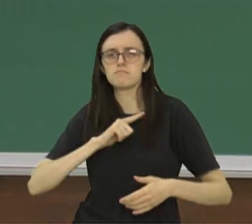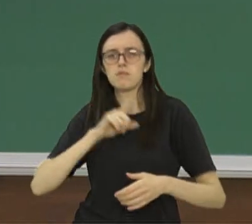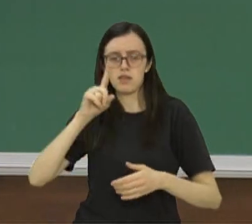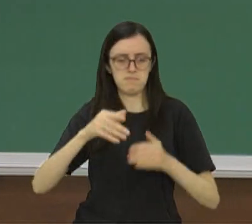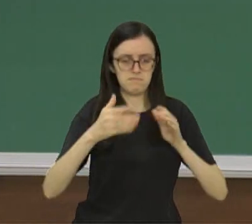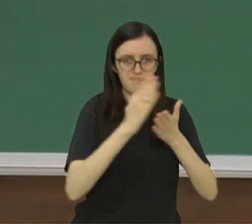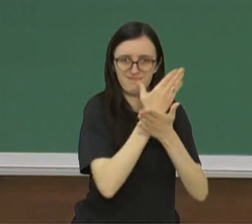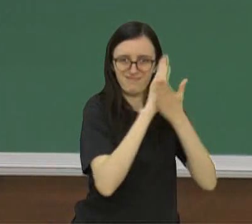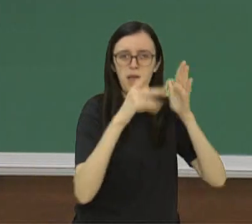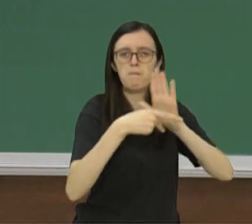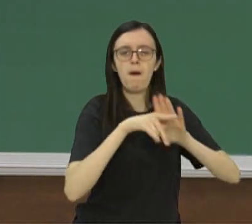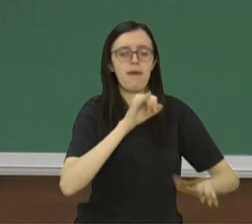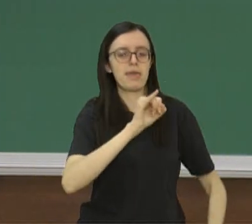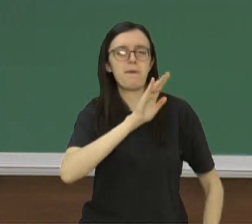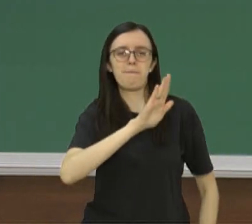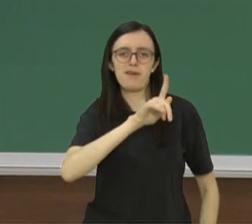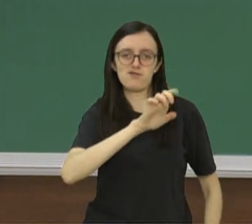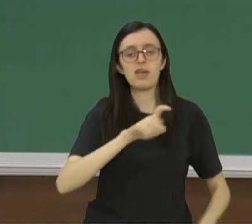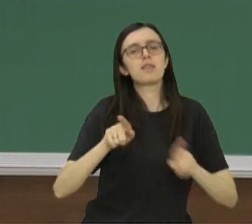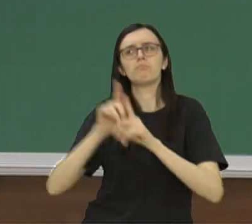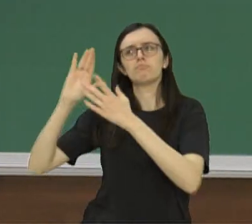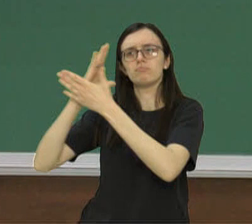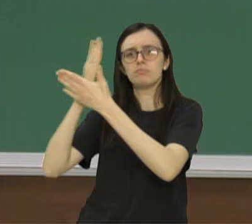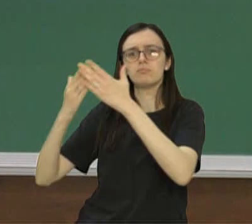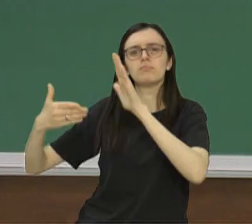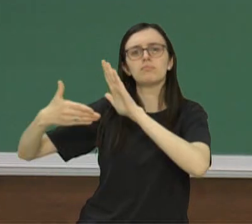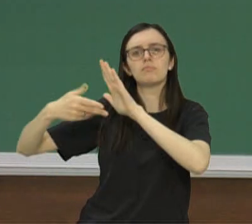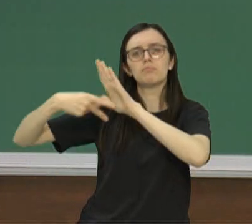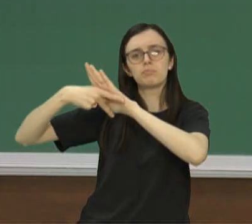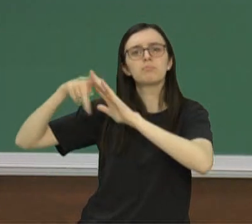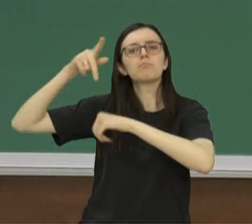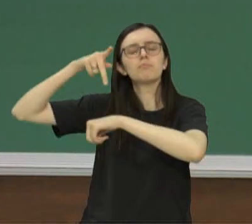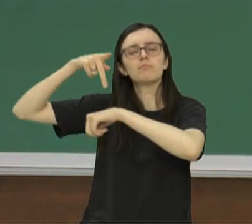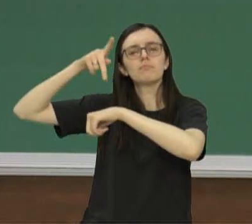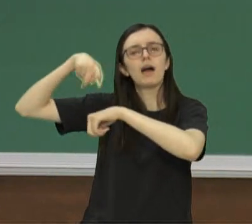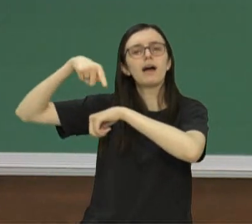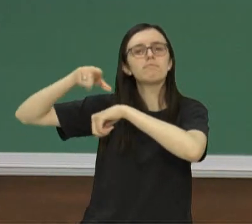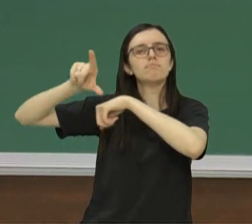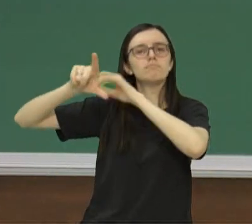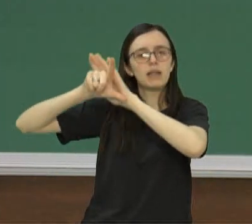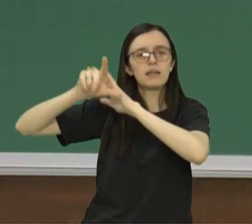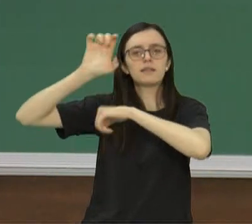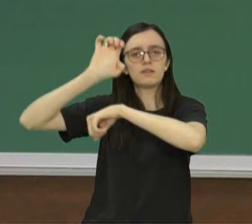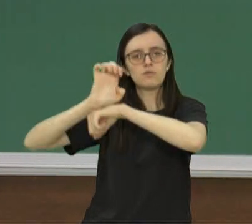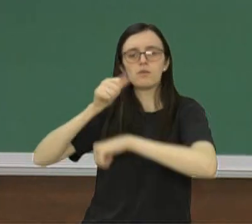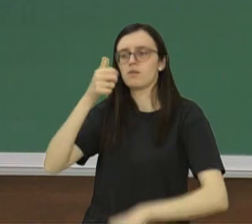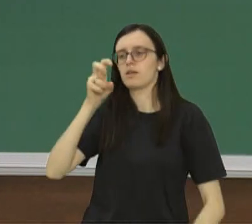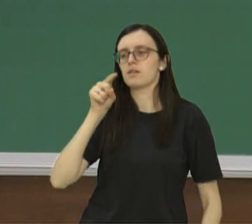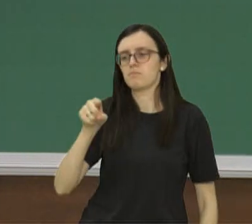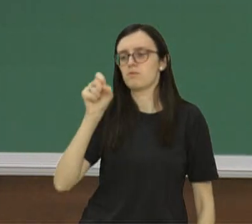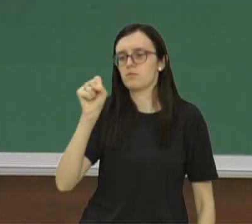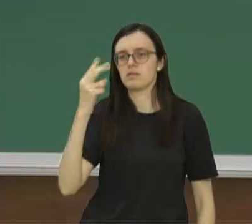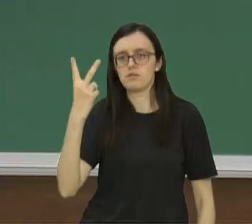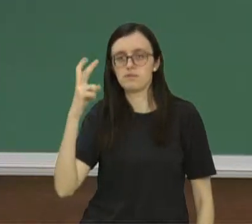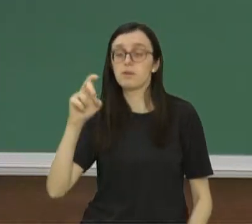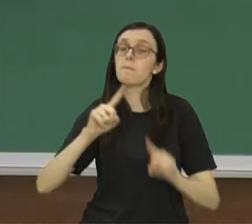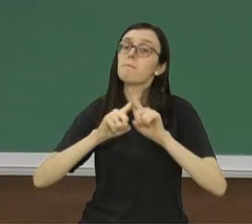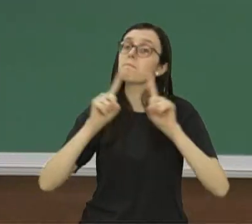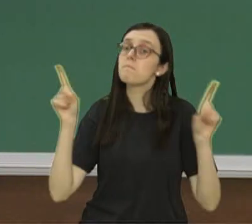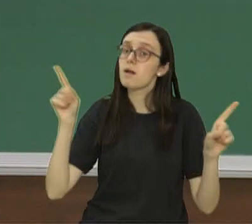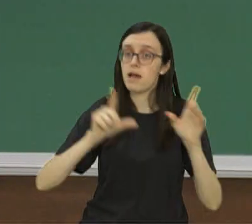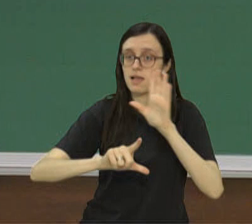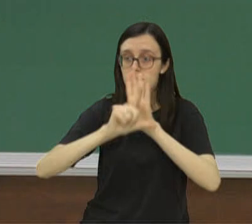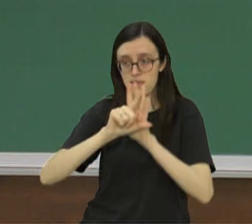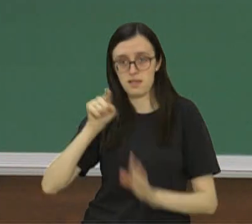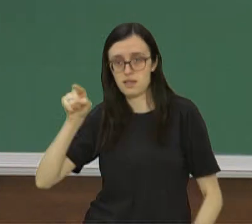do IBGE, quanto com a divisão proposta pela Lei Estadual 15.825. Só que a